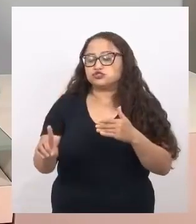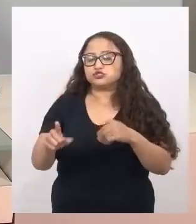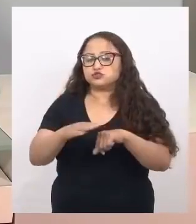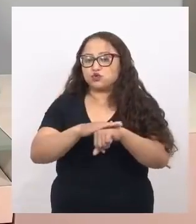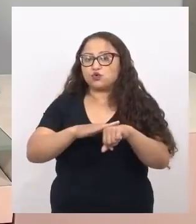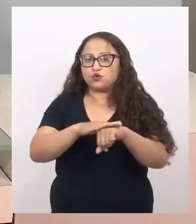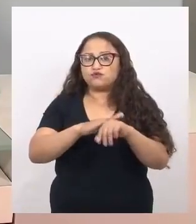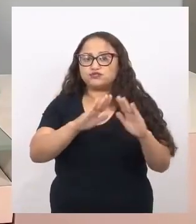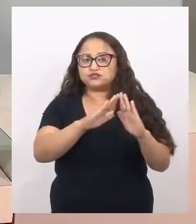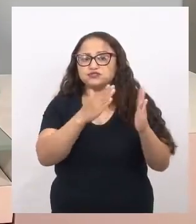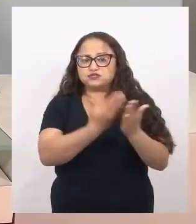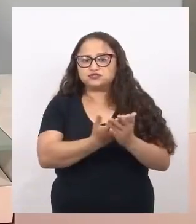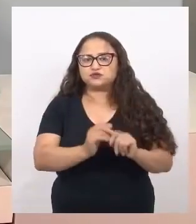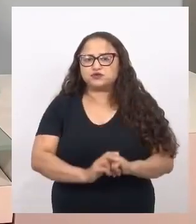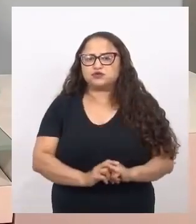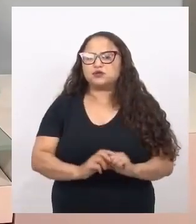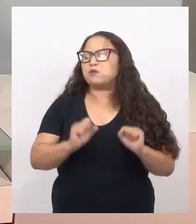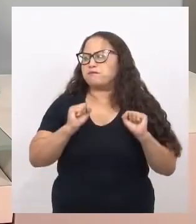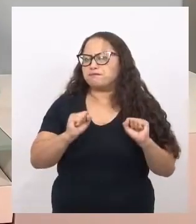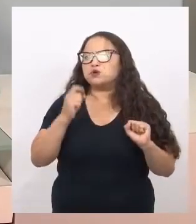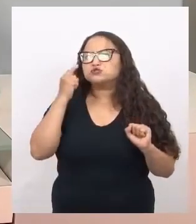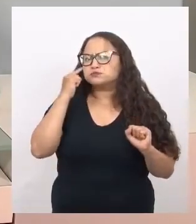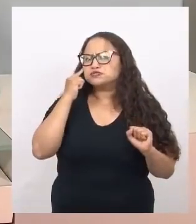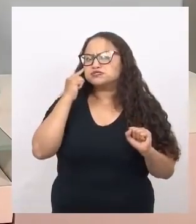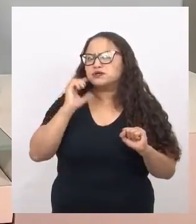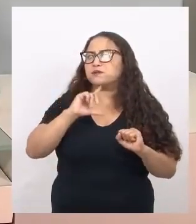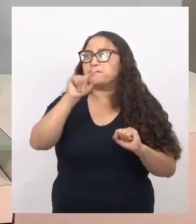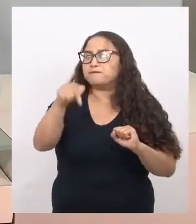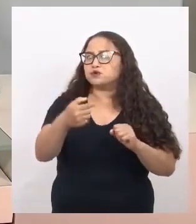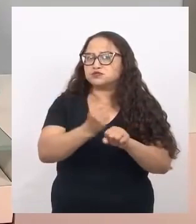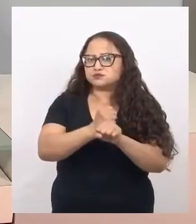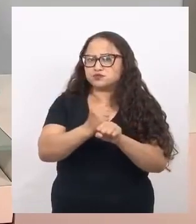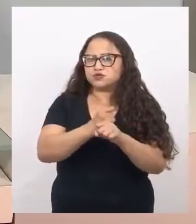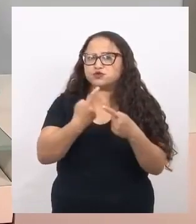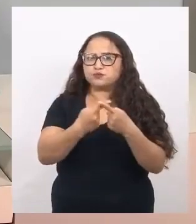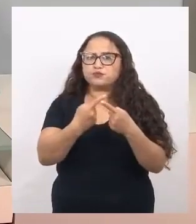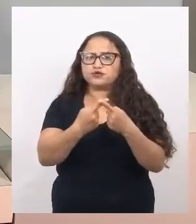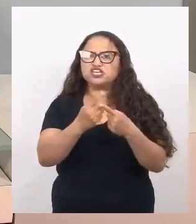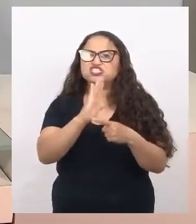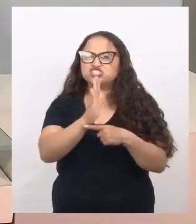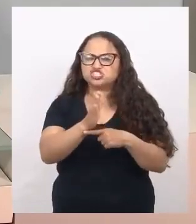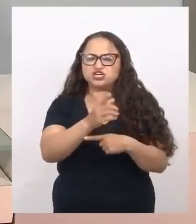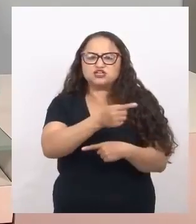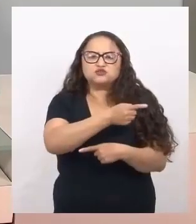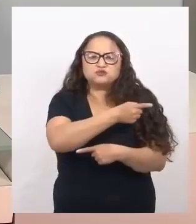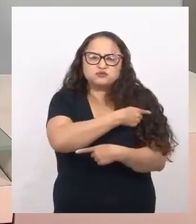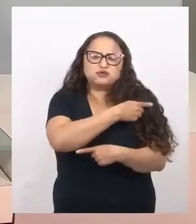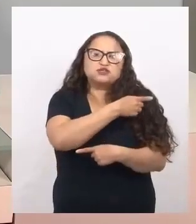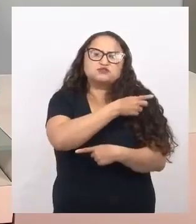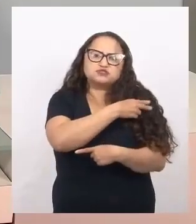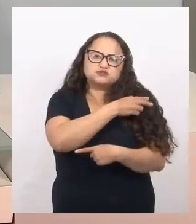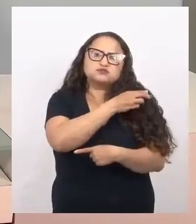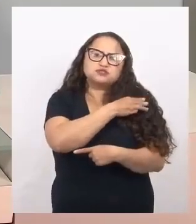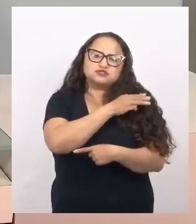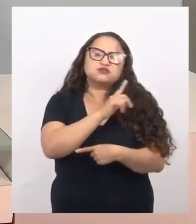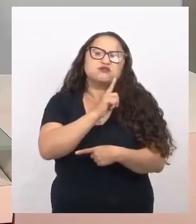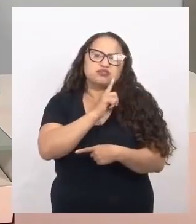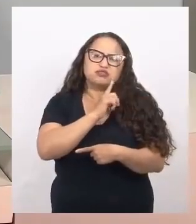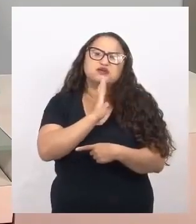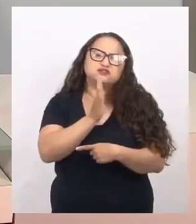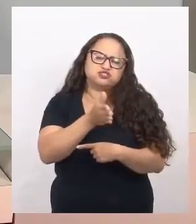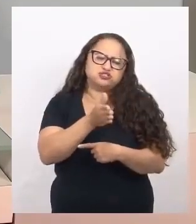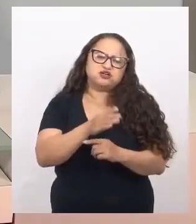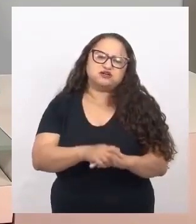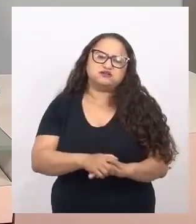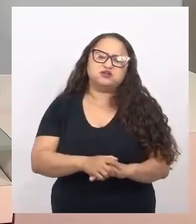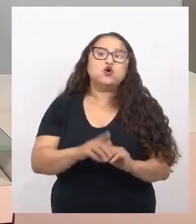pode ser uma coisa que a gente pode pensar para o ano que vem, porque nos anos iniciais existe, né, uma diferença grande entre um professor do primeiro,